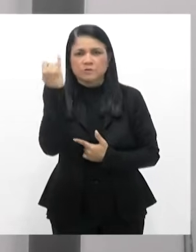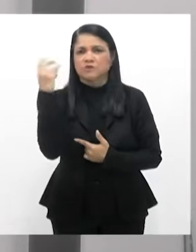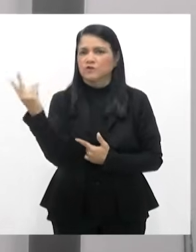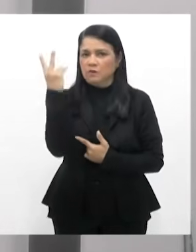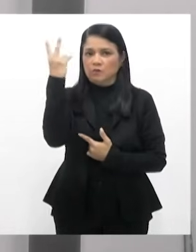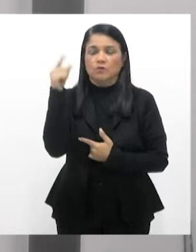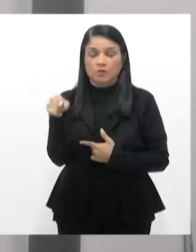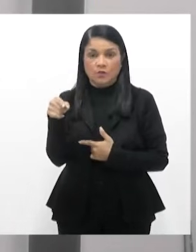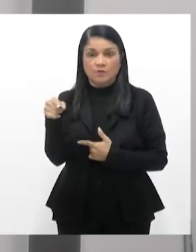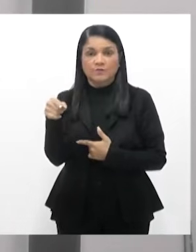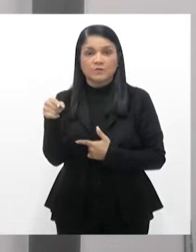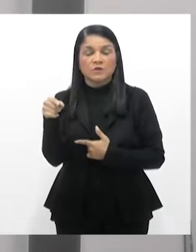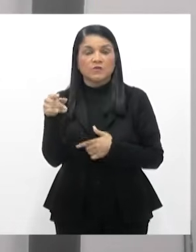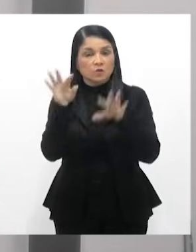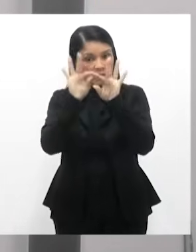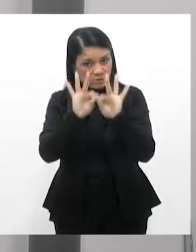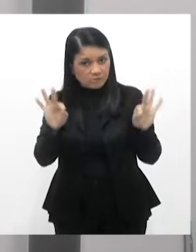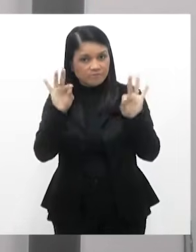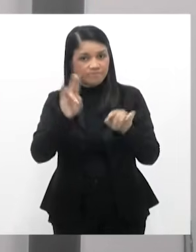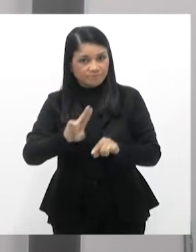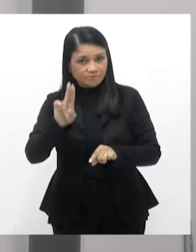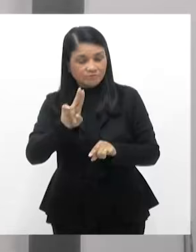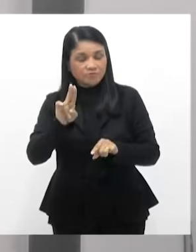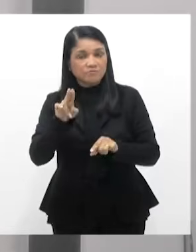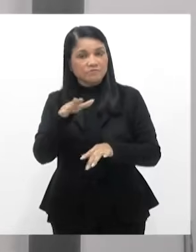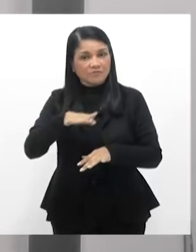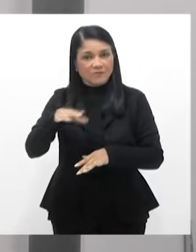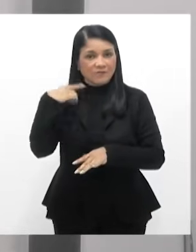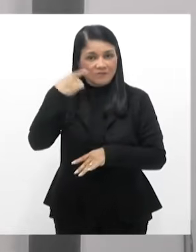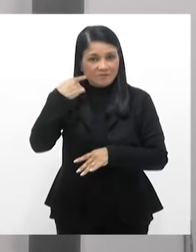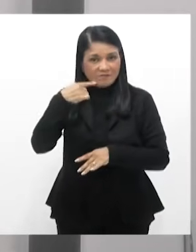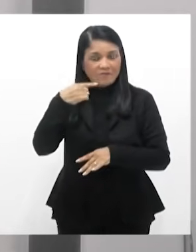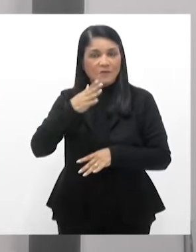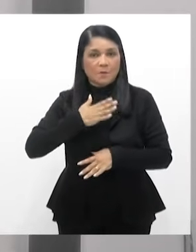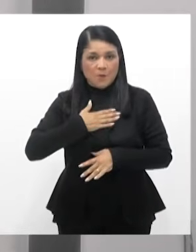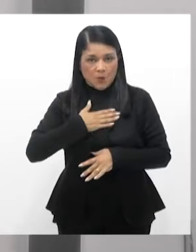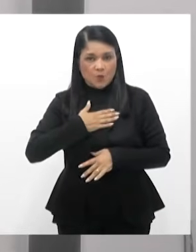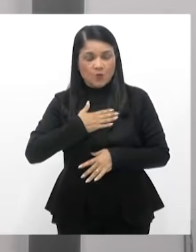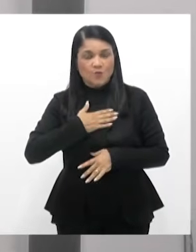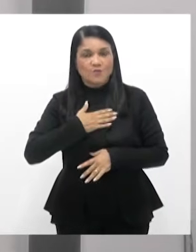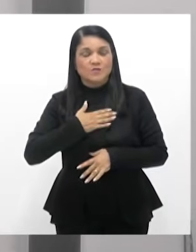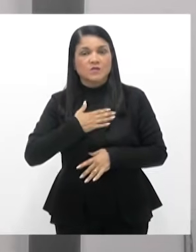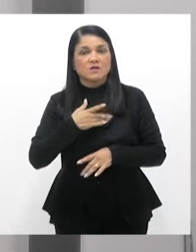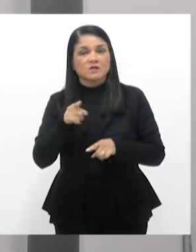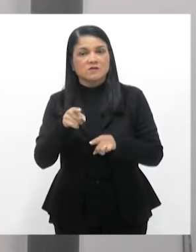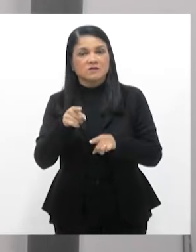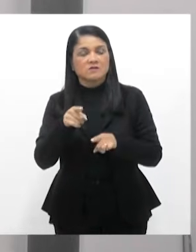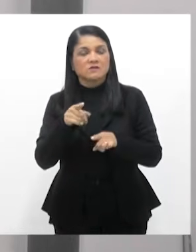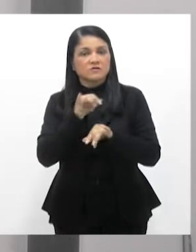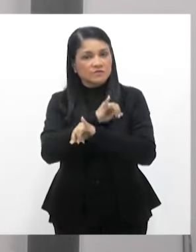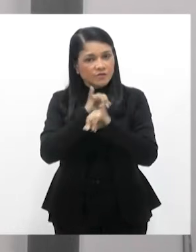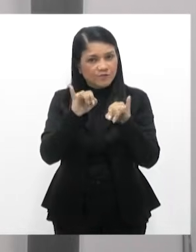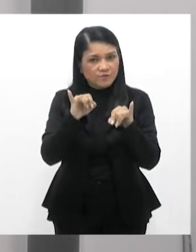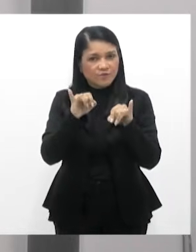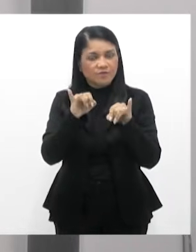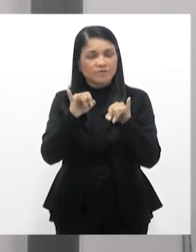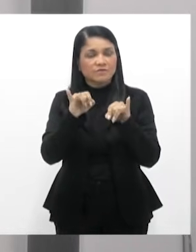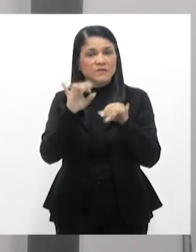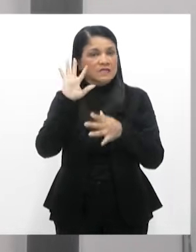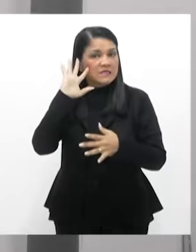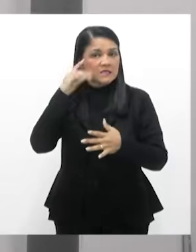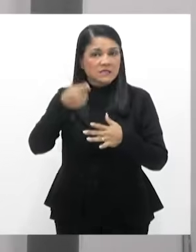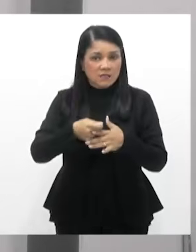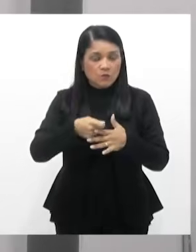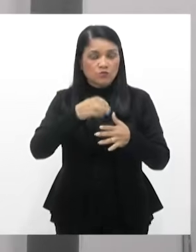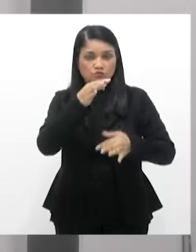e aí eu vou utilizar um jargão do meio jurídico, que é o meu universo, tal qual se diz que decisões